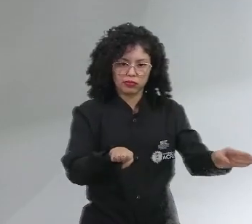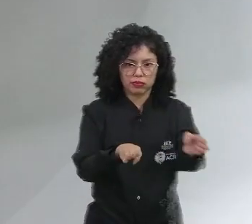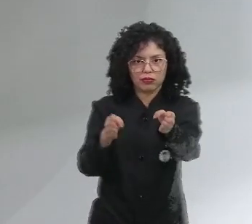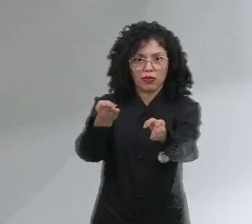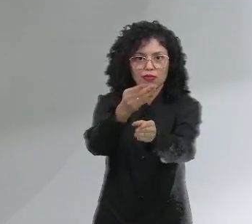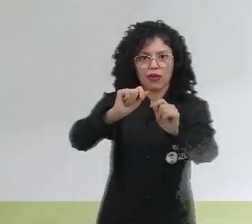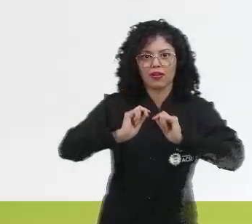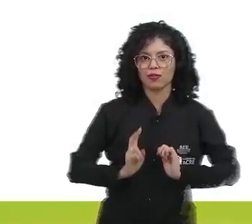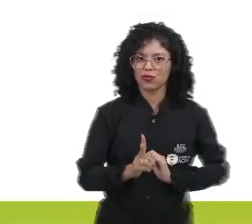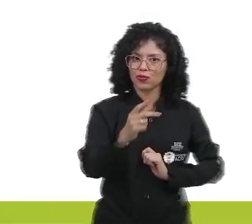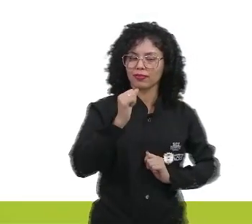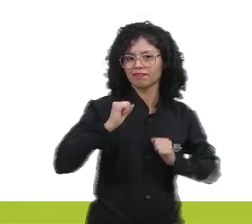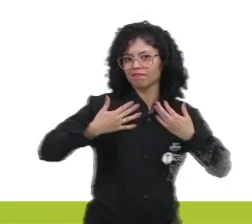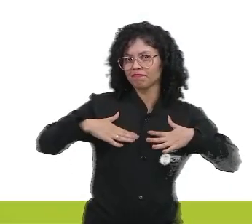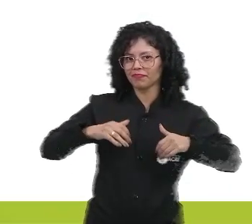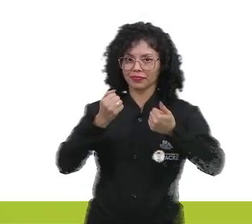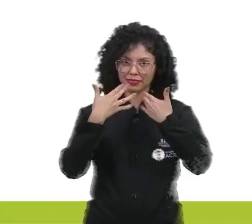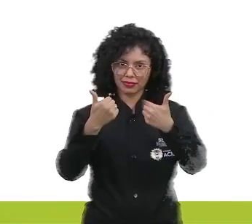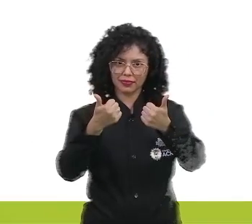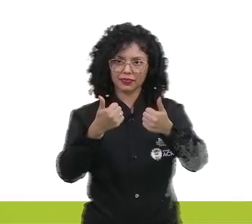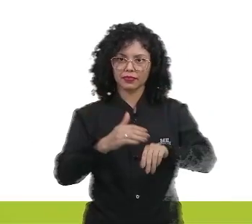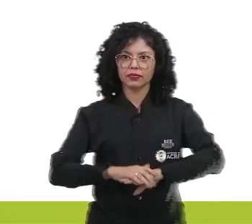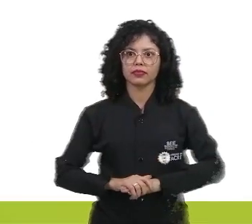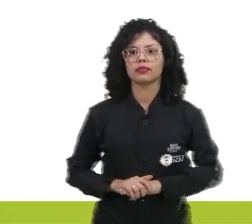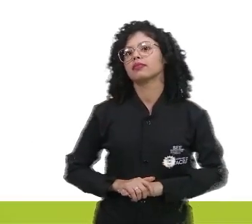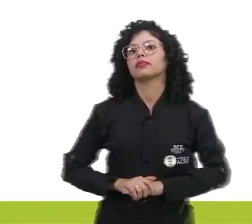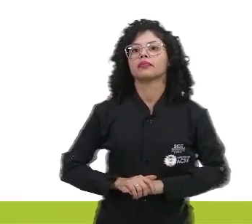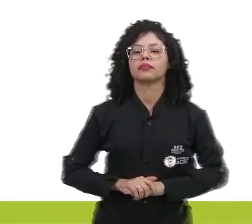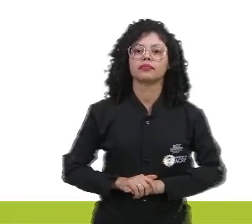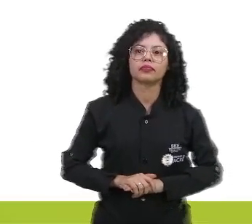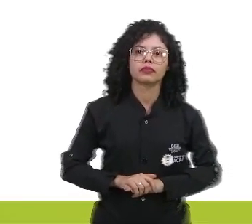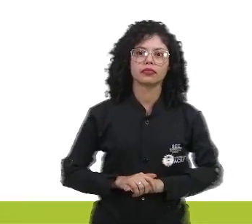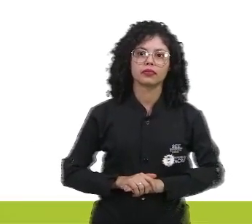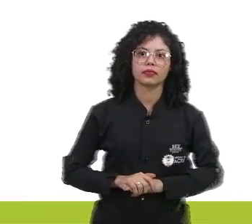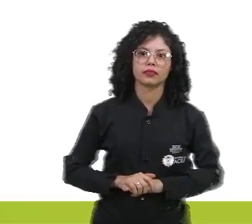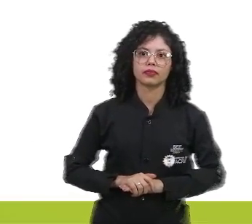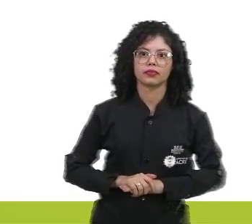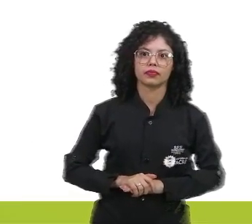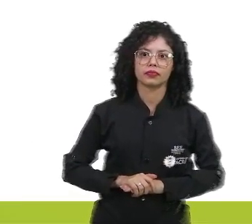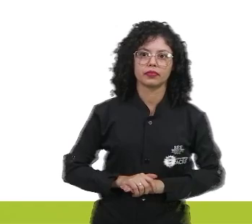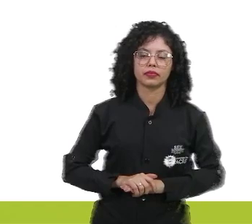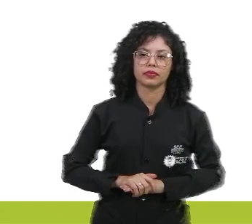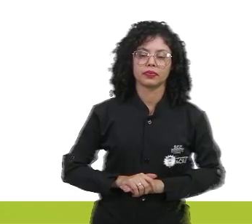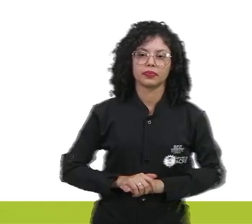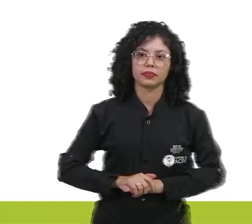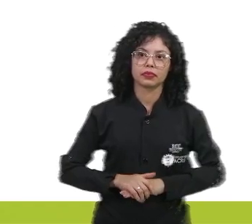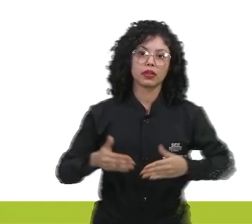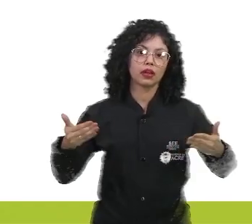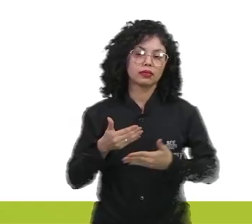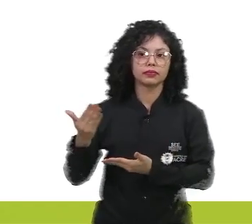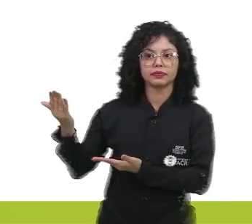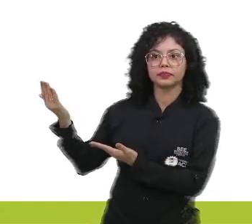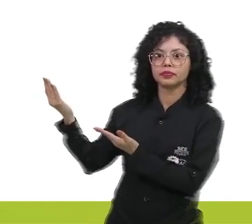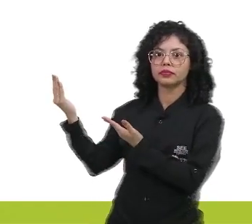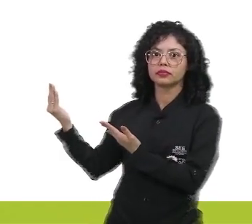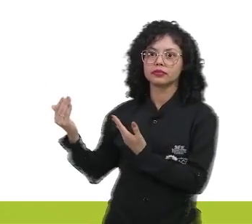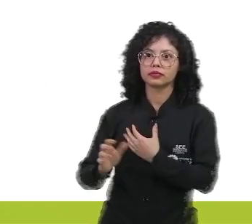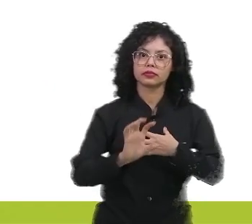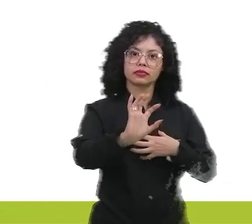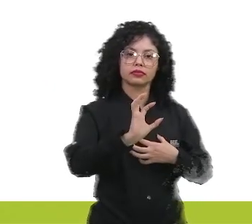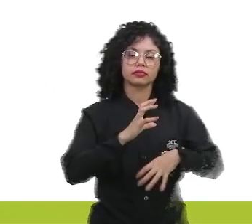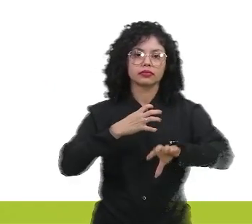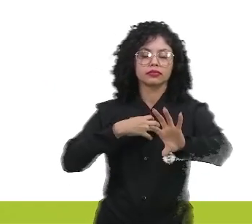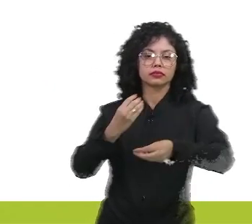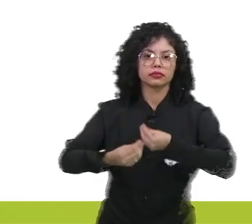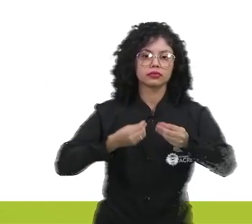tranquilo? Avança mais um pouco, não consigo avançar porque eu estou com a caneta ativada, agora sim. E aí aqui tem a compreensão empática. E